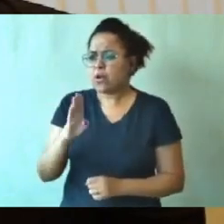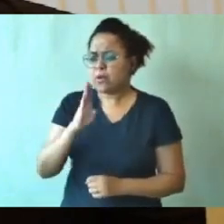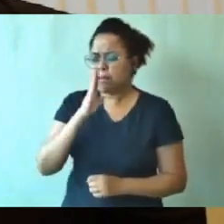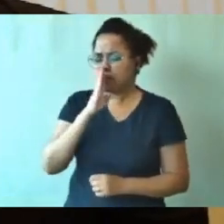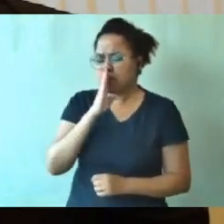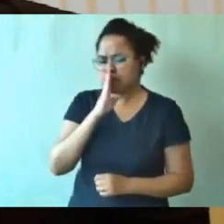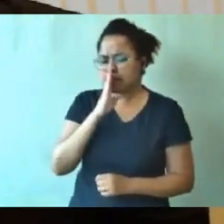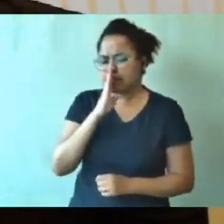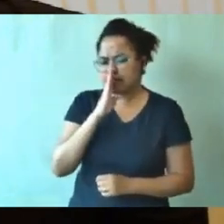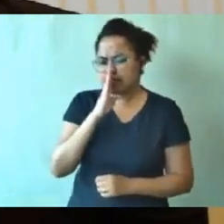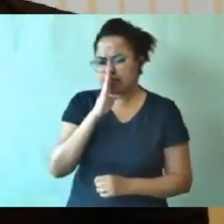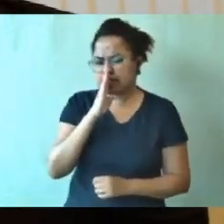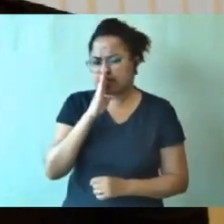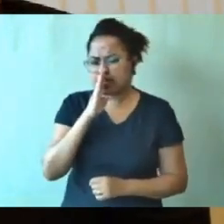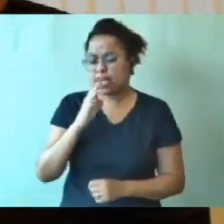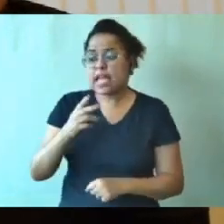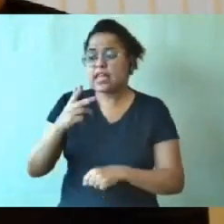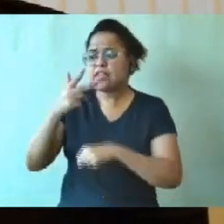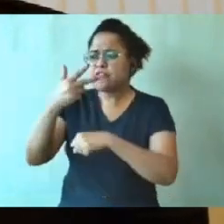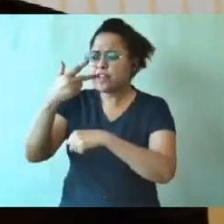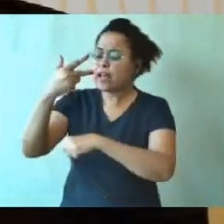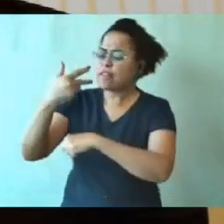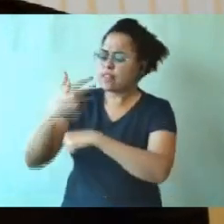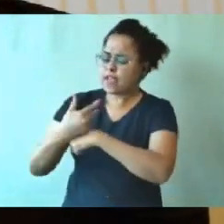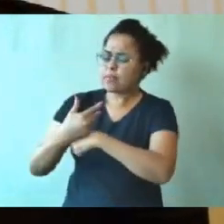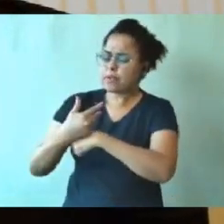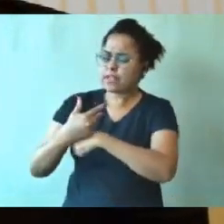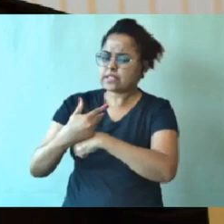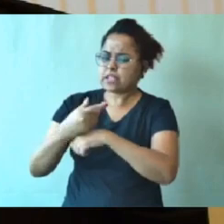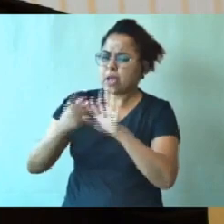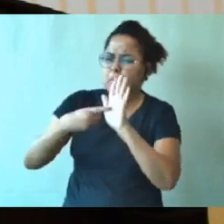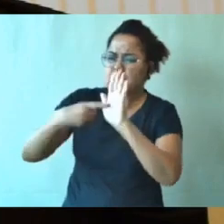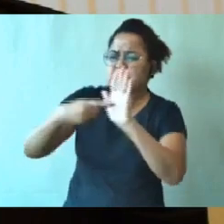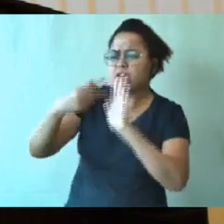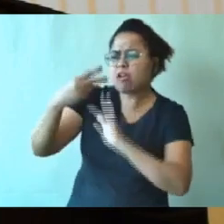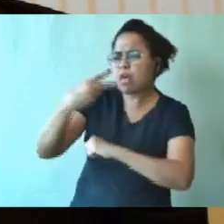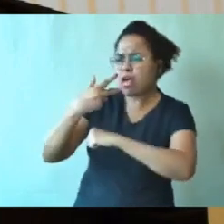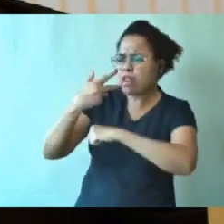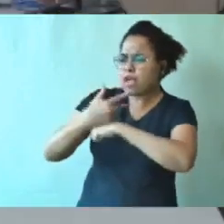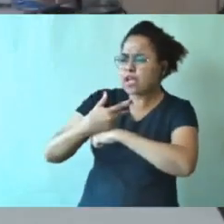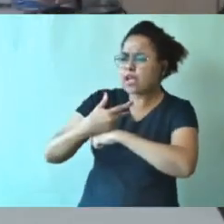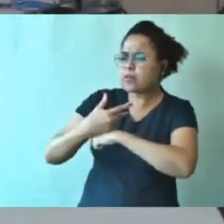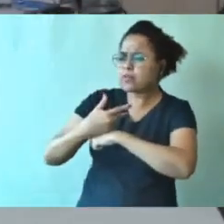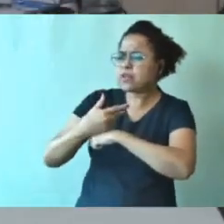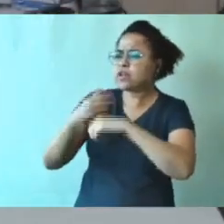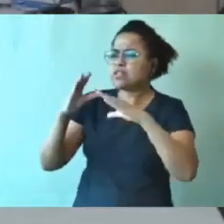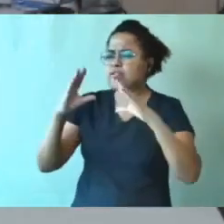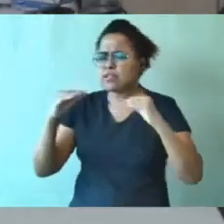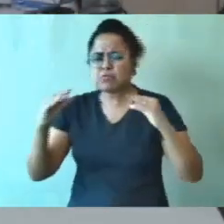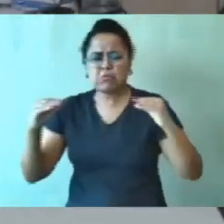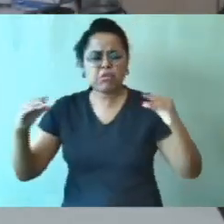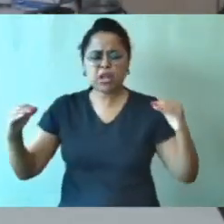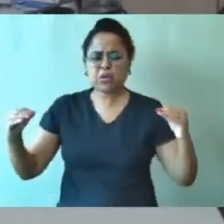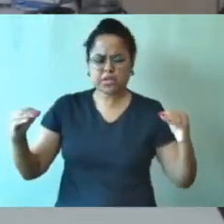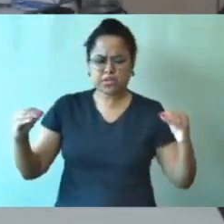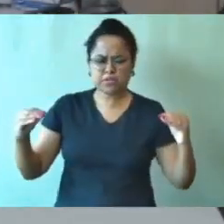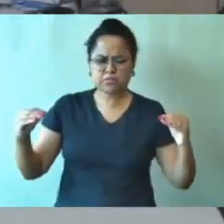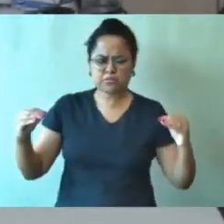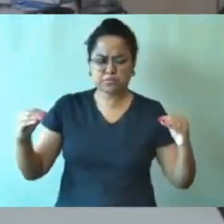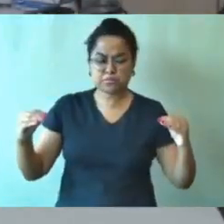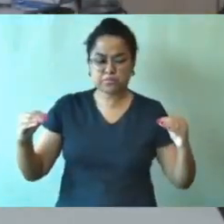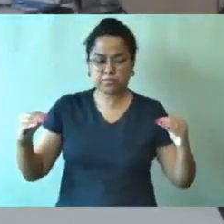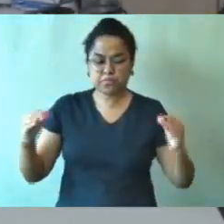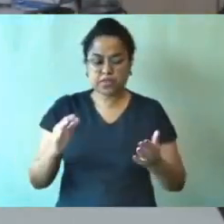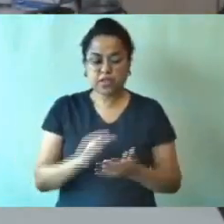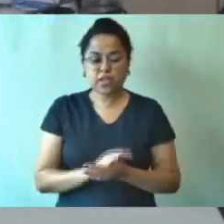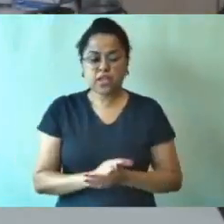na Câmara junto com a gente, que está indo muito bem a oitiva do senhor Rubens, está super tranquilo. Então, assim, o que a gente